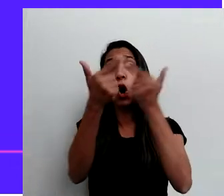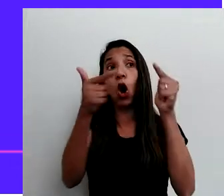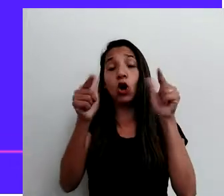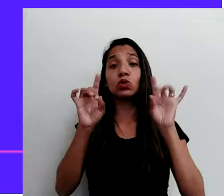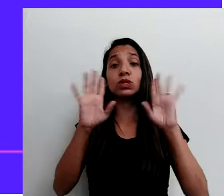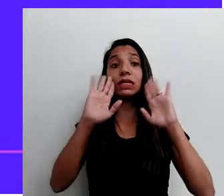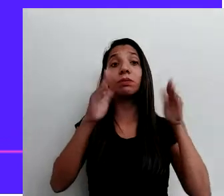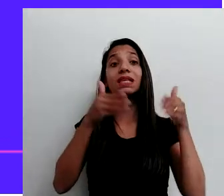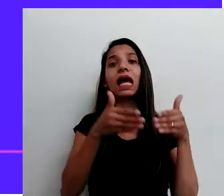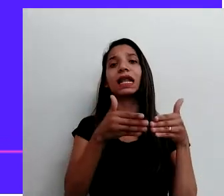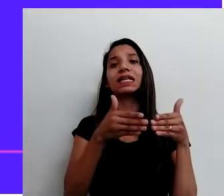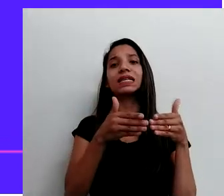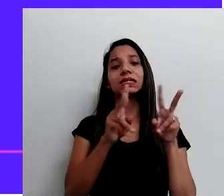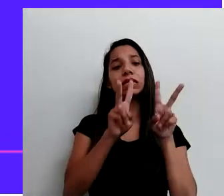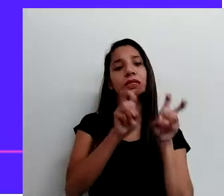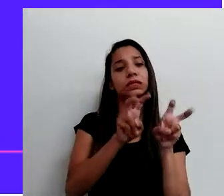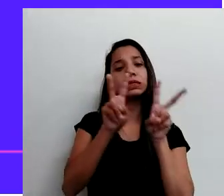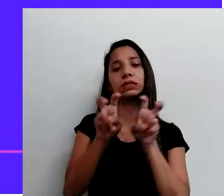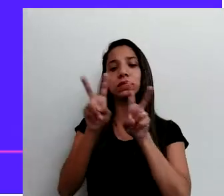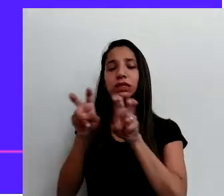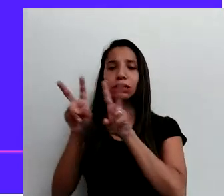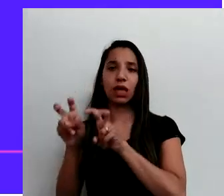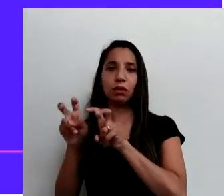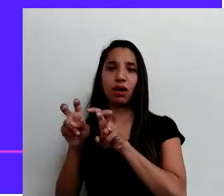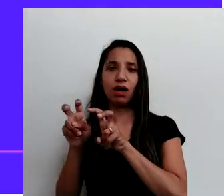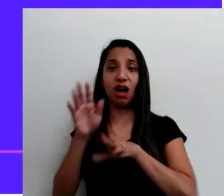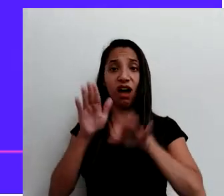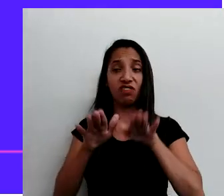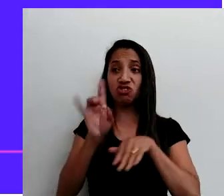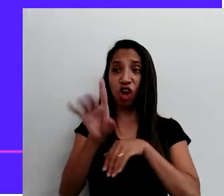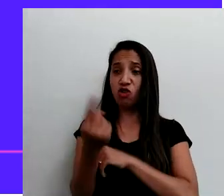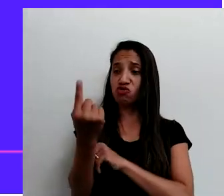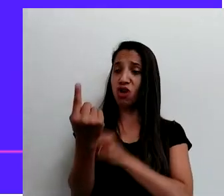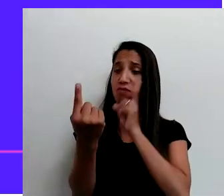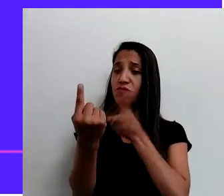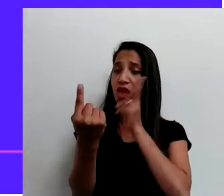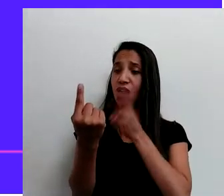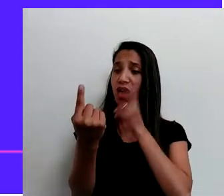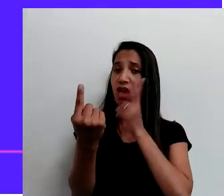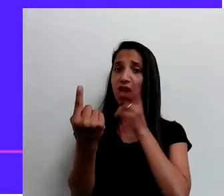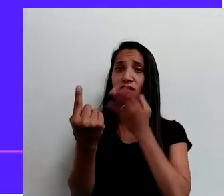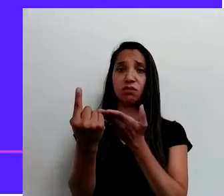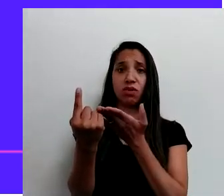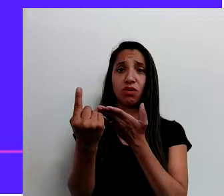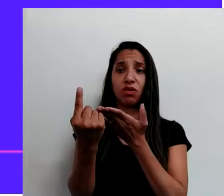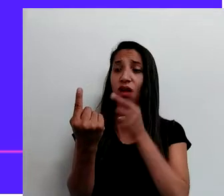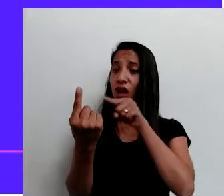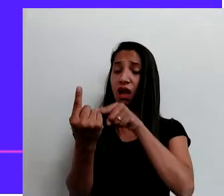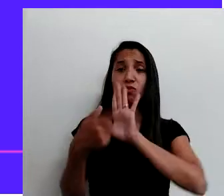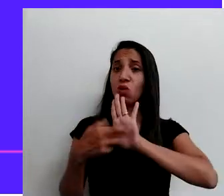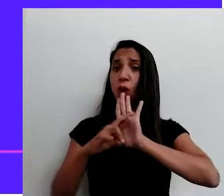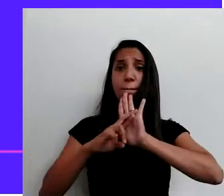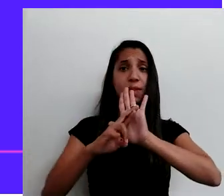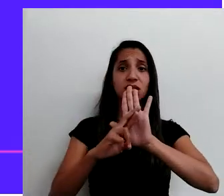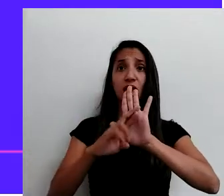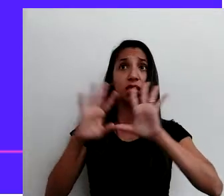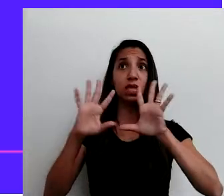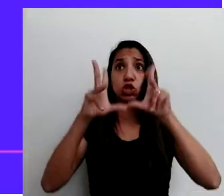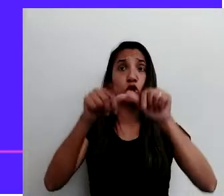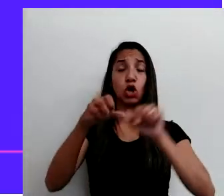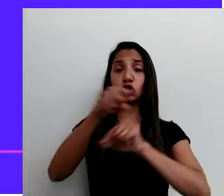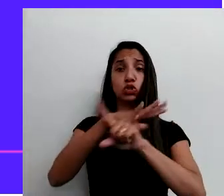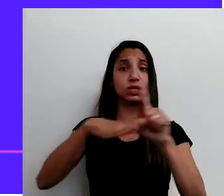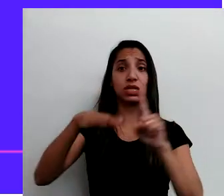representam minimamente a complexidade e a diversidade da sociedade brasileira. Então, no eixo de